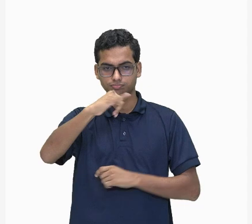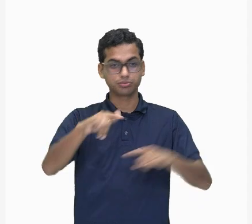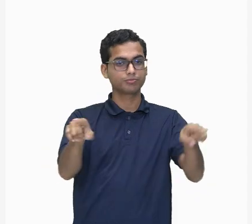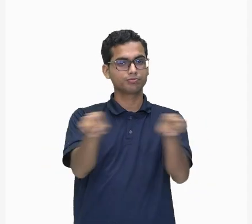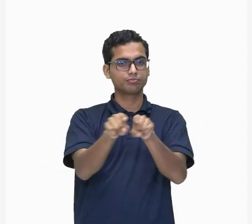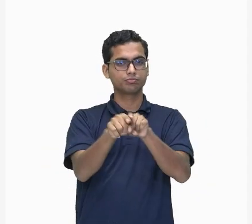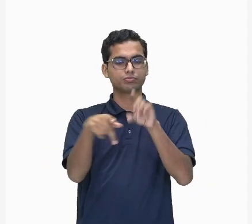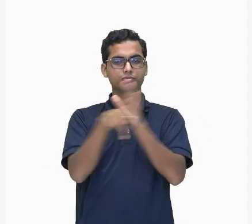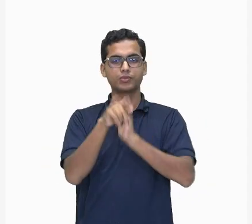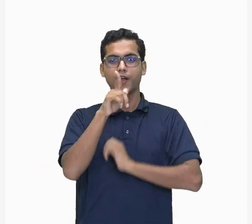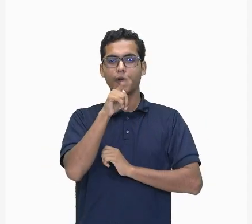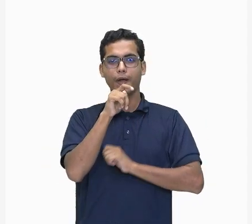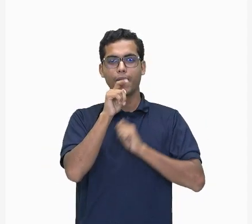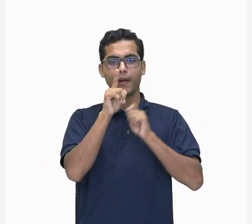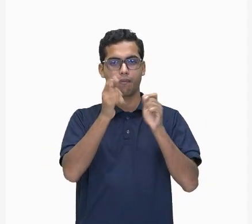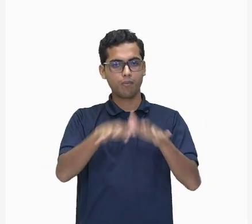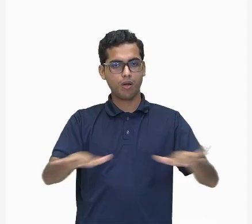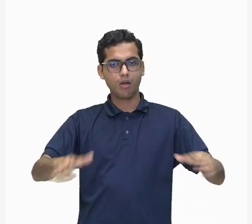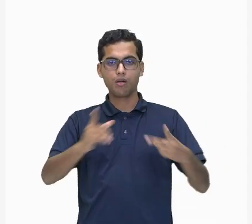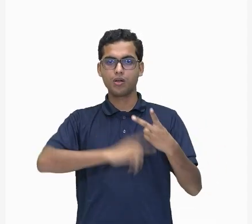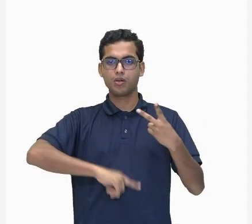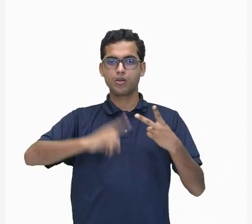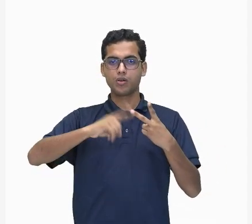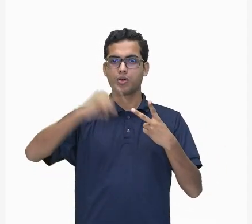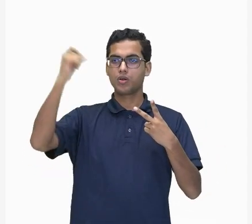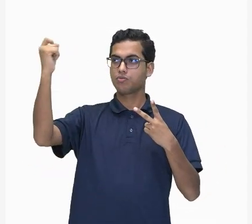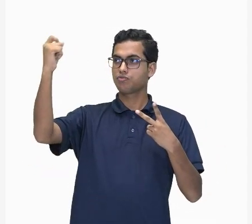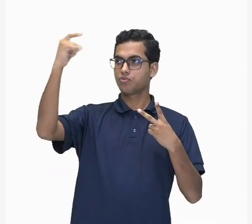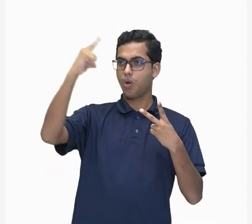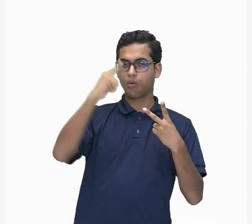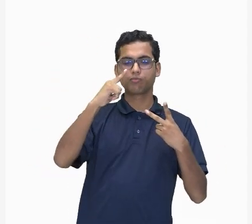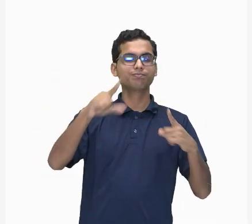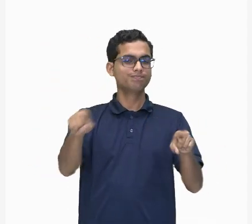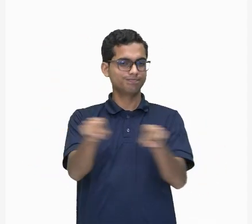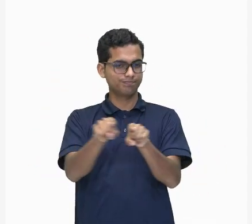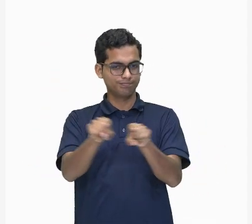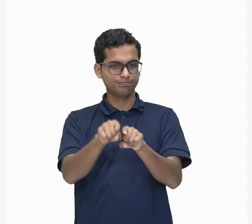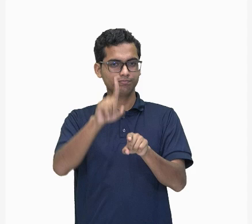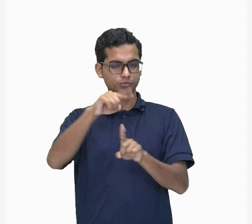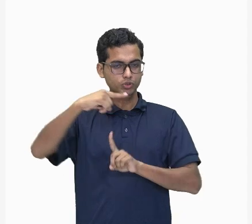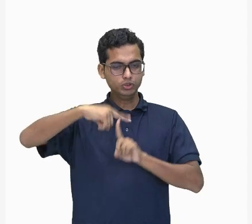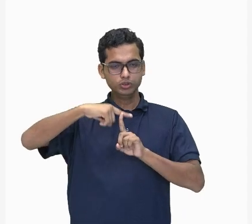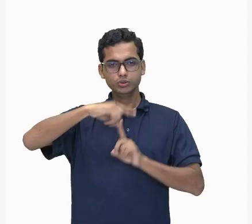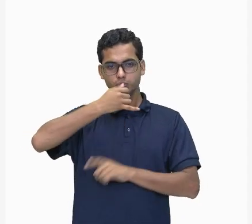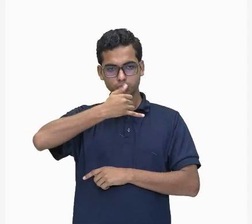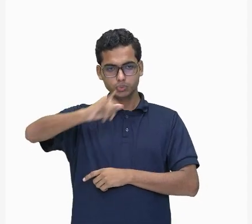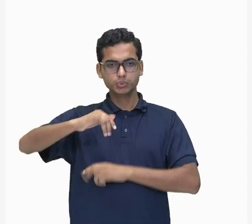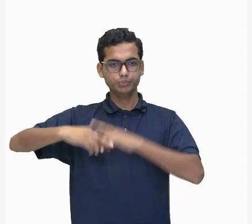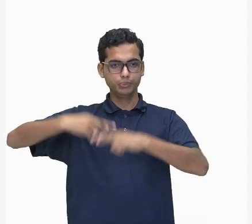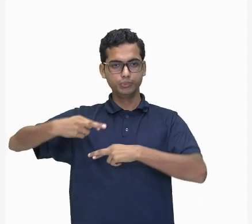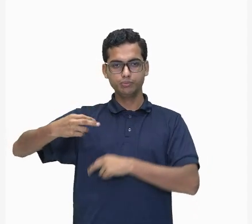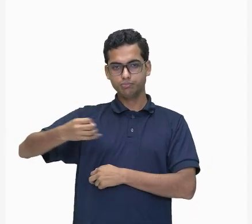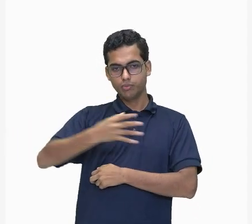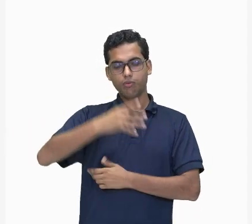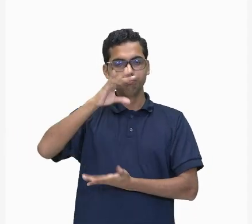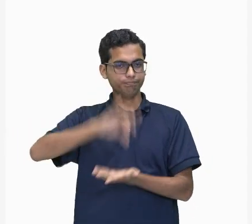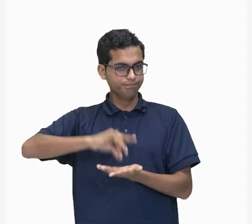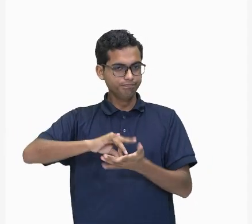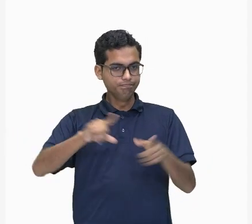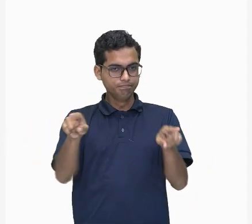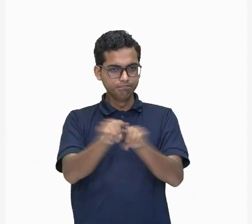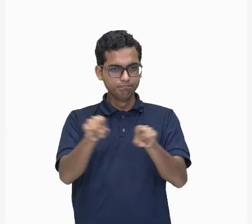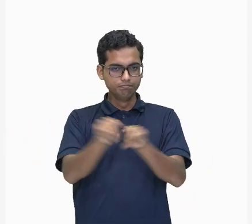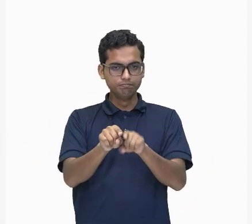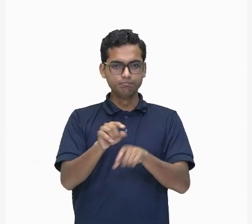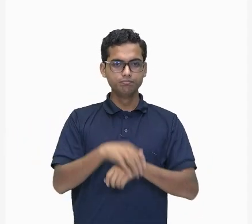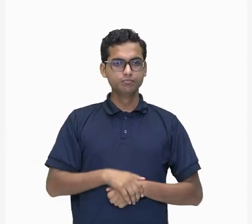aí a cada instante, né, no nosso planeta, tá? Então nós recebemos aí a luz do sol constantemente e a água também, né,